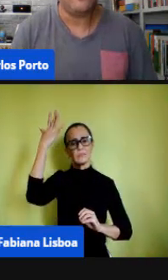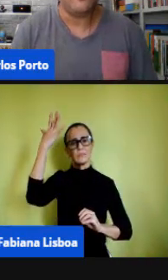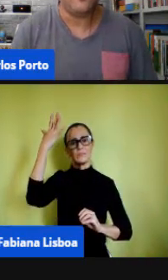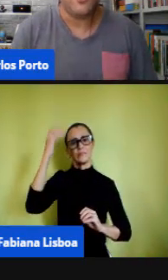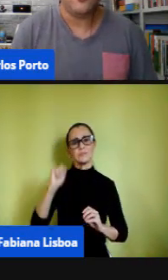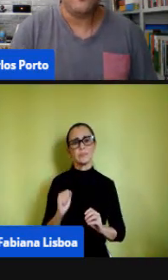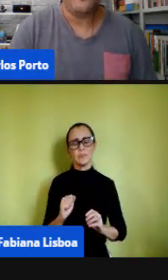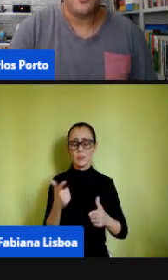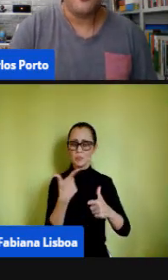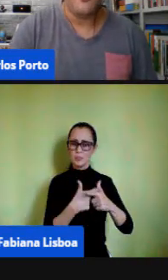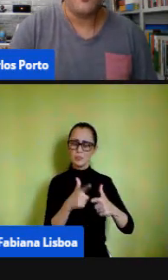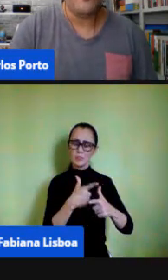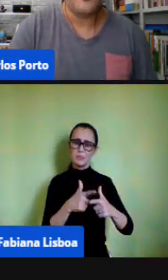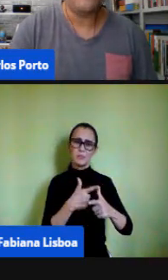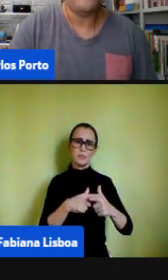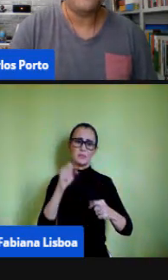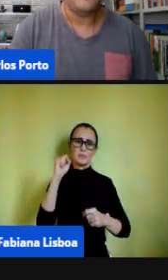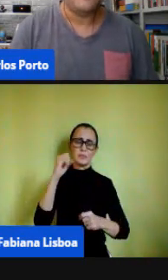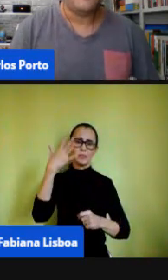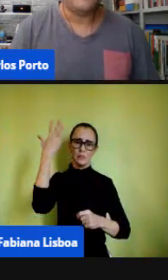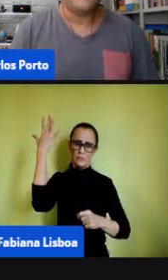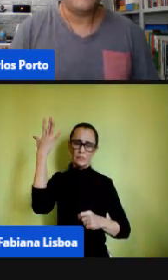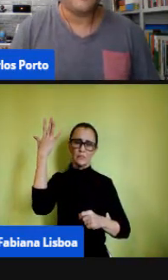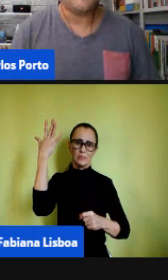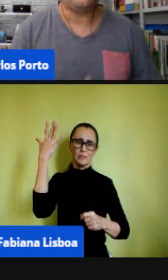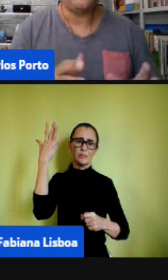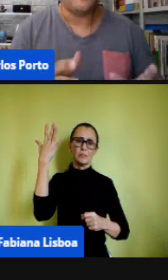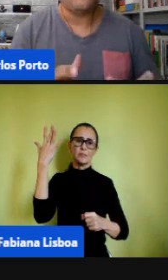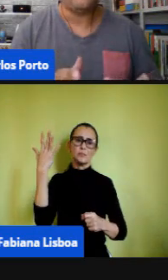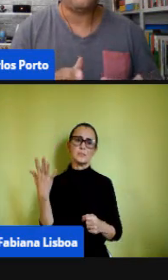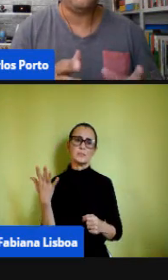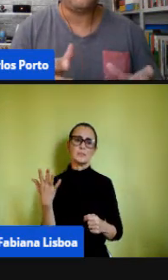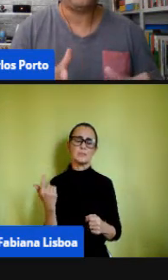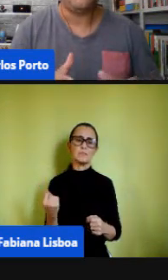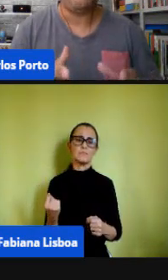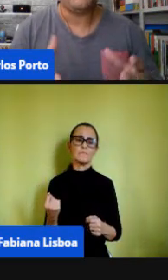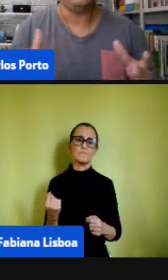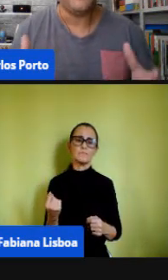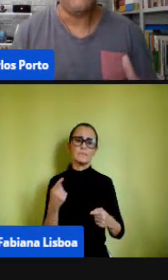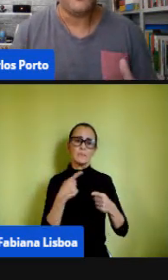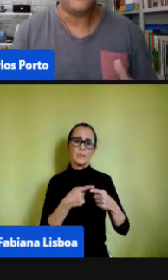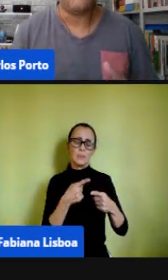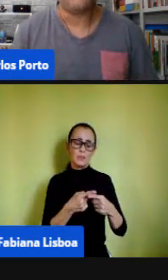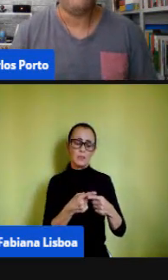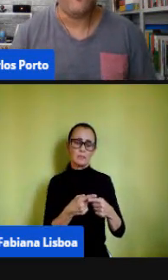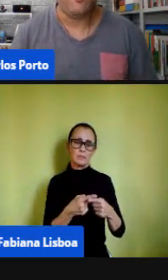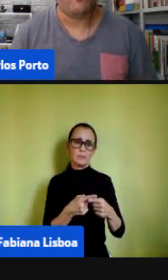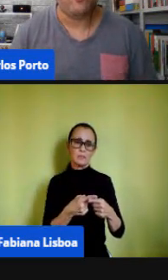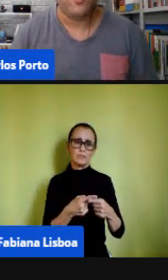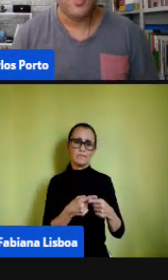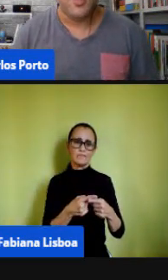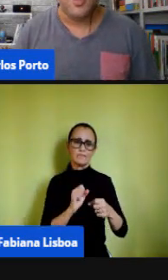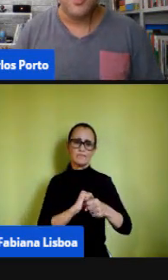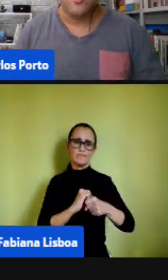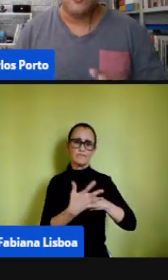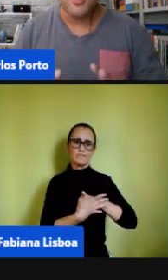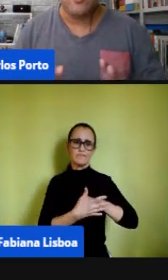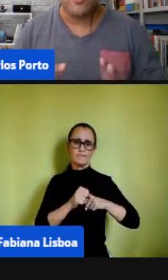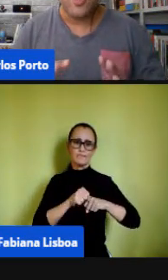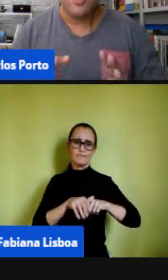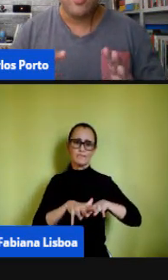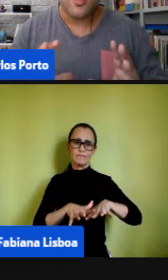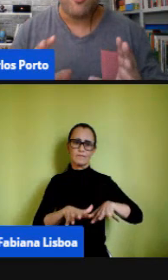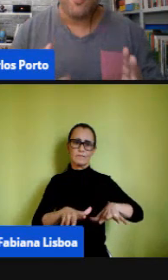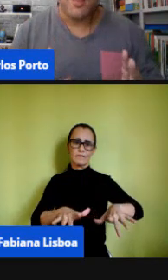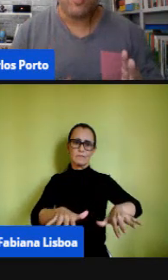que nós estamos tendo mediante a atual situação pandêmica na qual vivemos. Então,